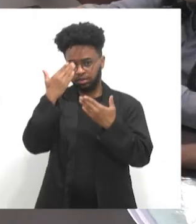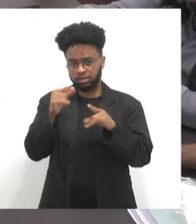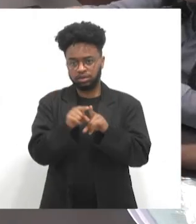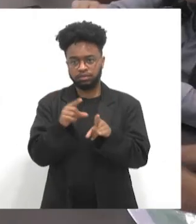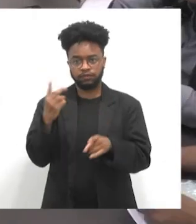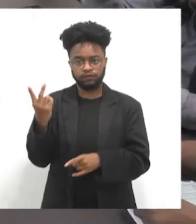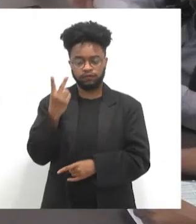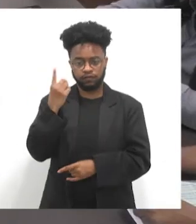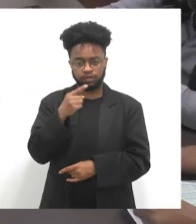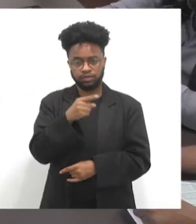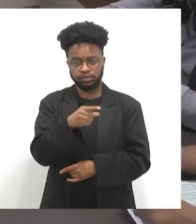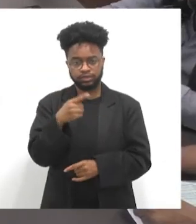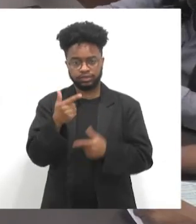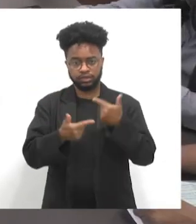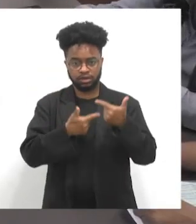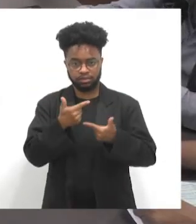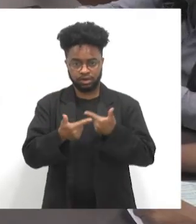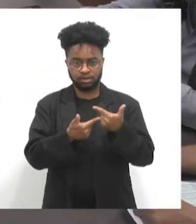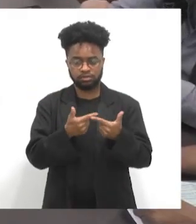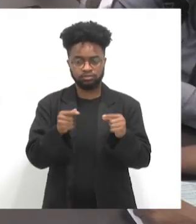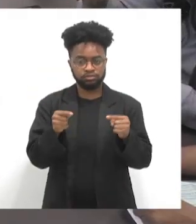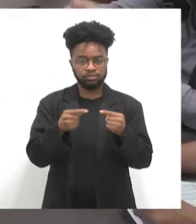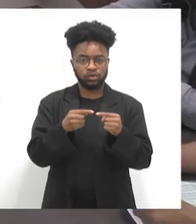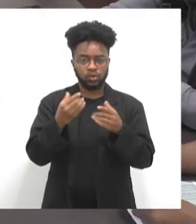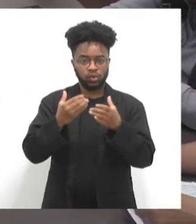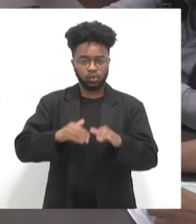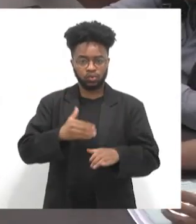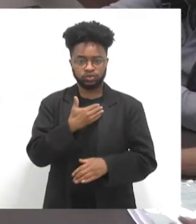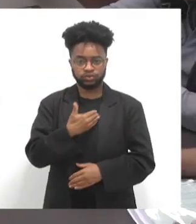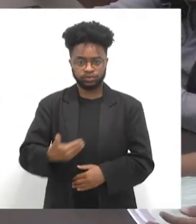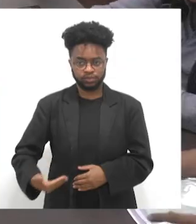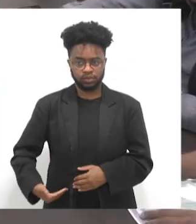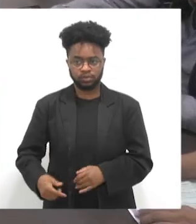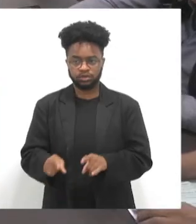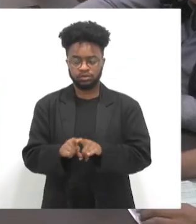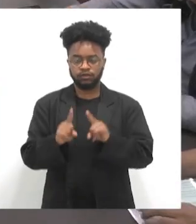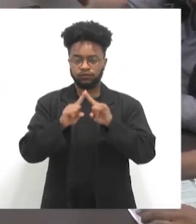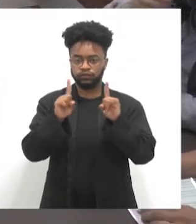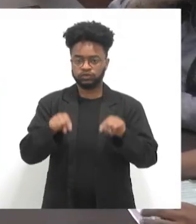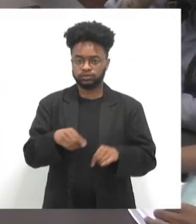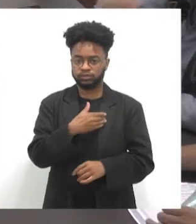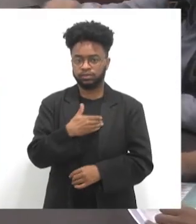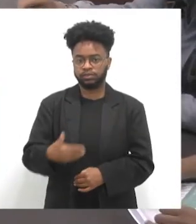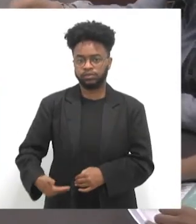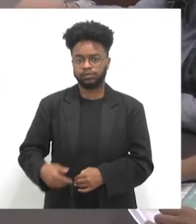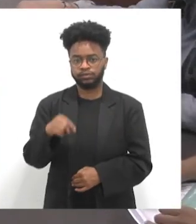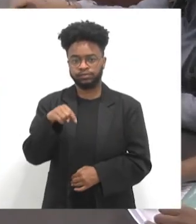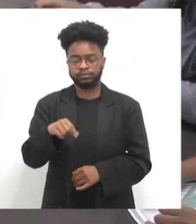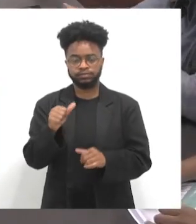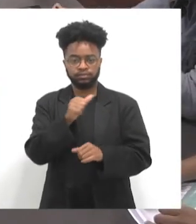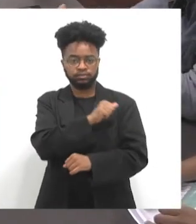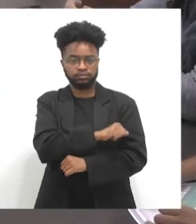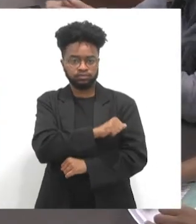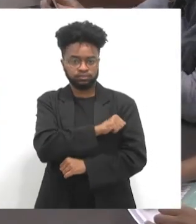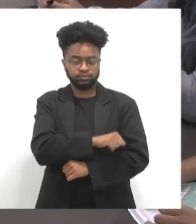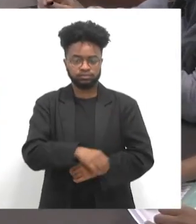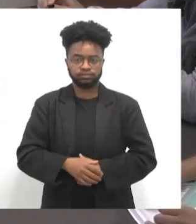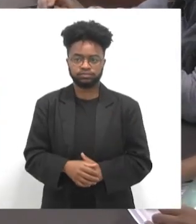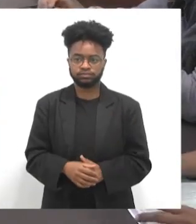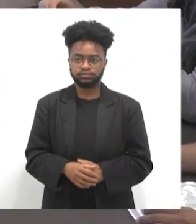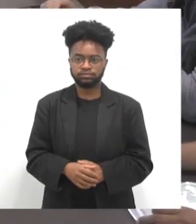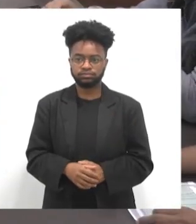aqui o trabalho de Vossa Excelência em prol dos concursos públicos, do servidor público no Estado do Rio de Janeiro.